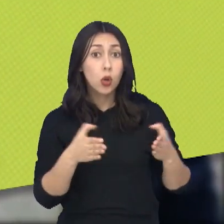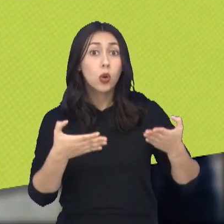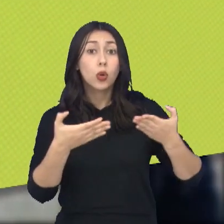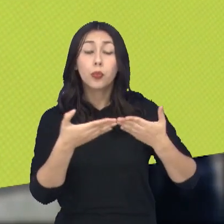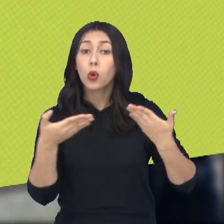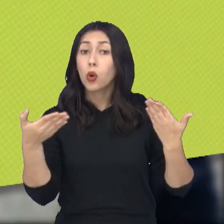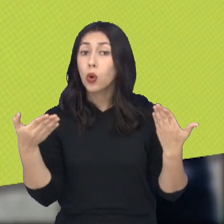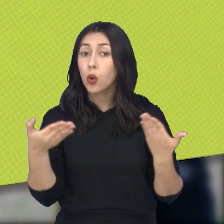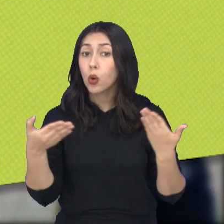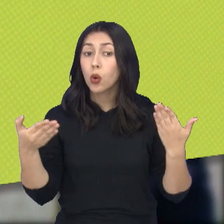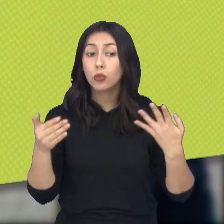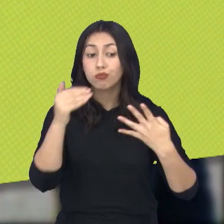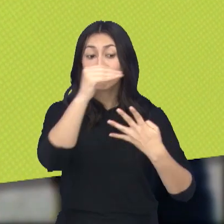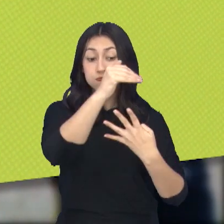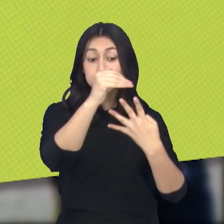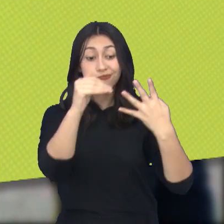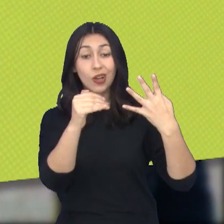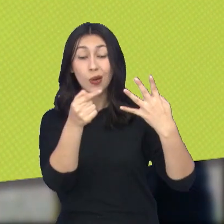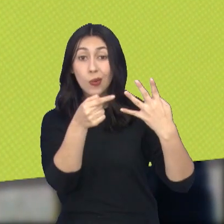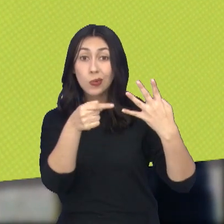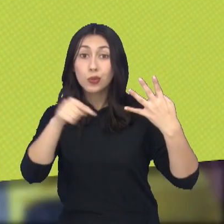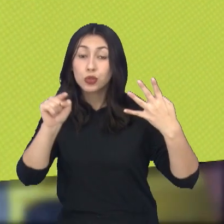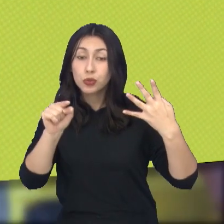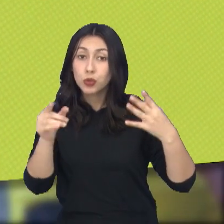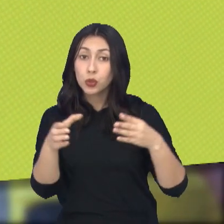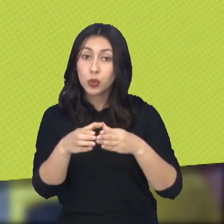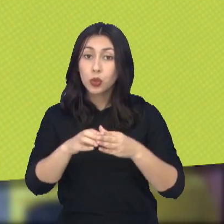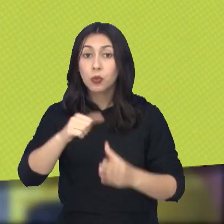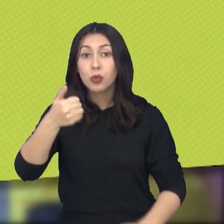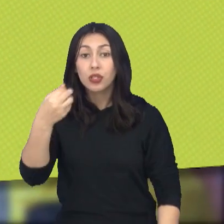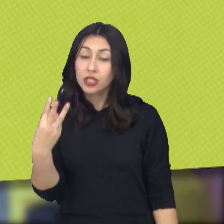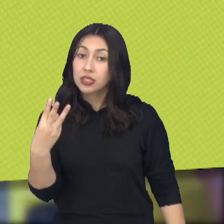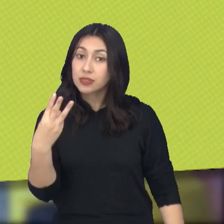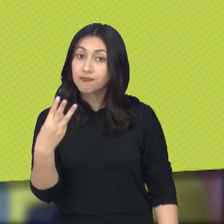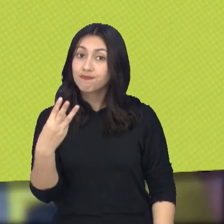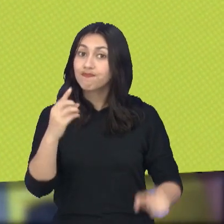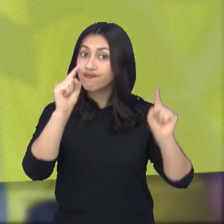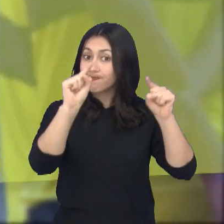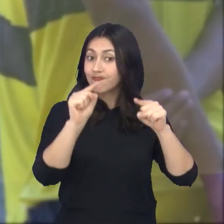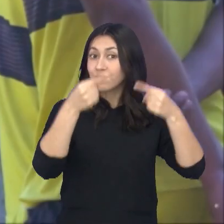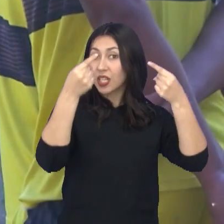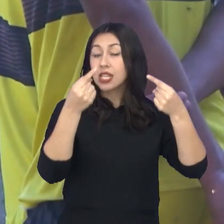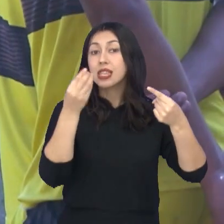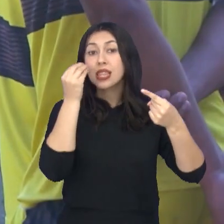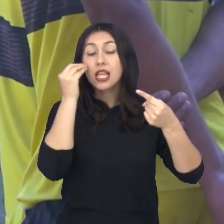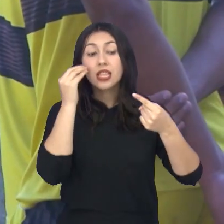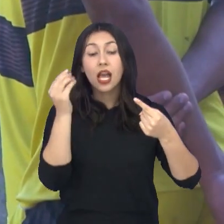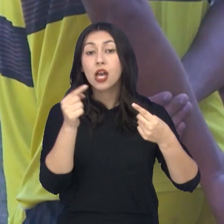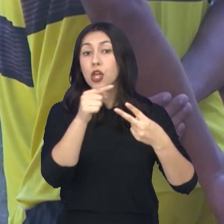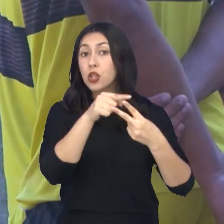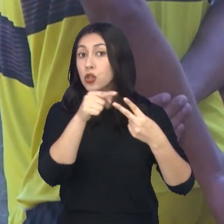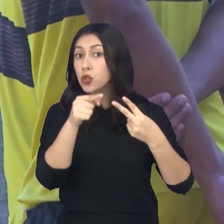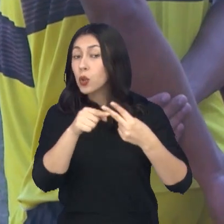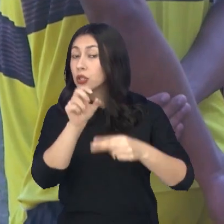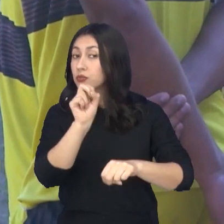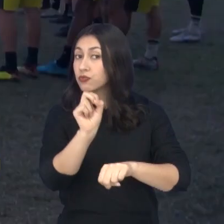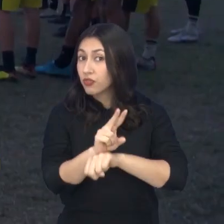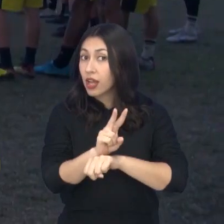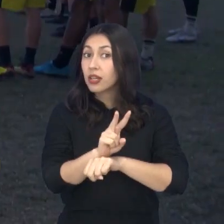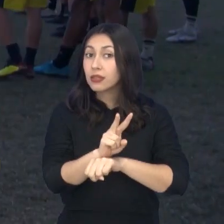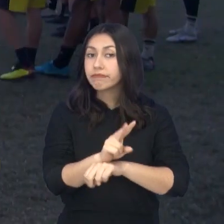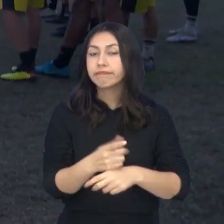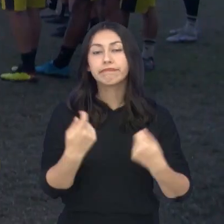ocupa atualmente a última posição do Grupo 13 e, para disputar uma das duas vagas para a próxima fase de